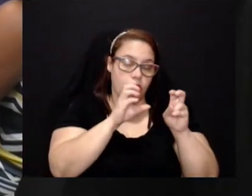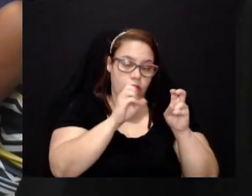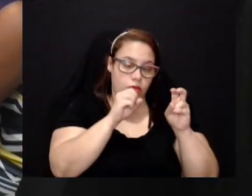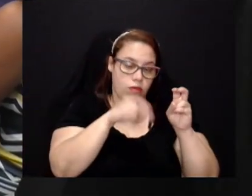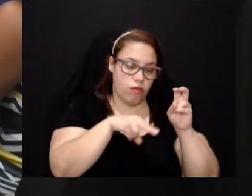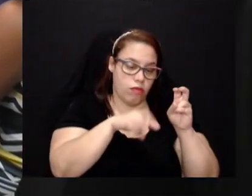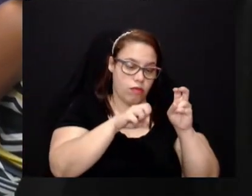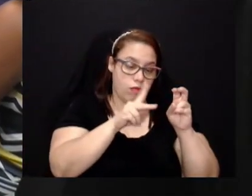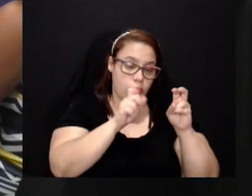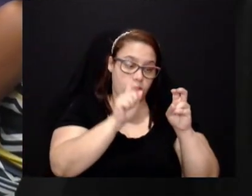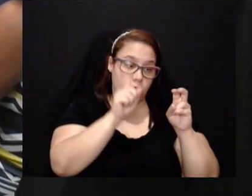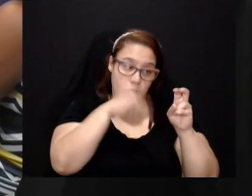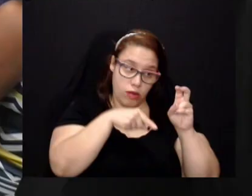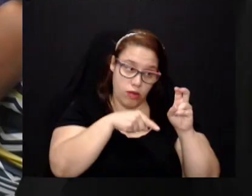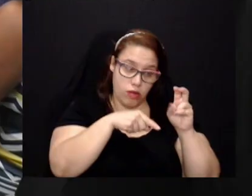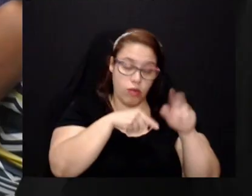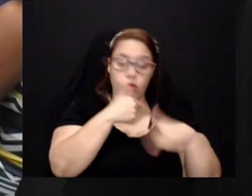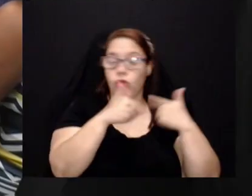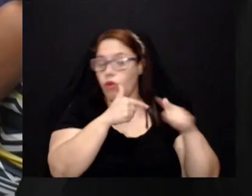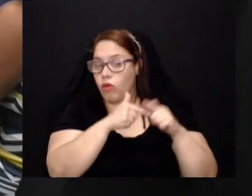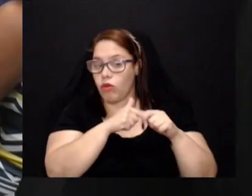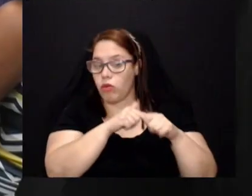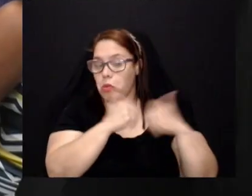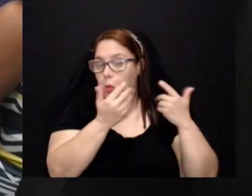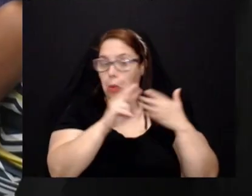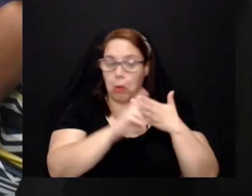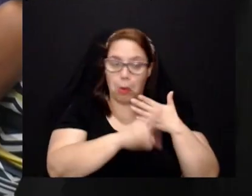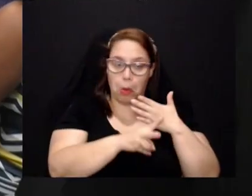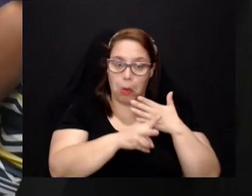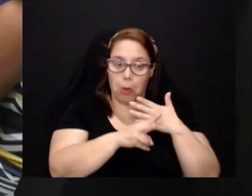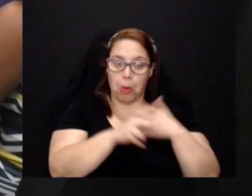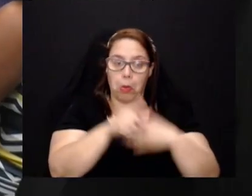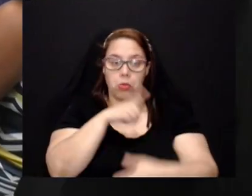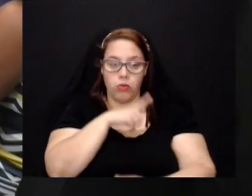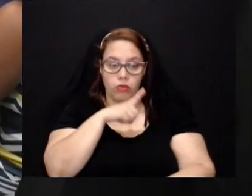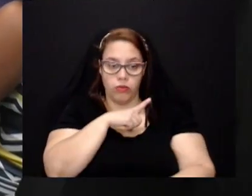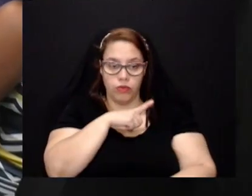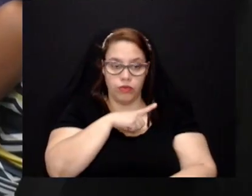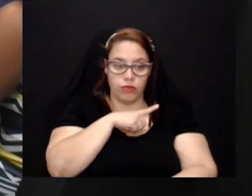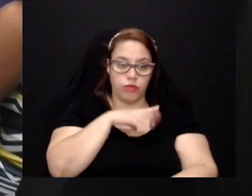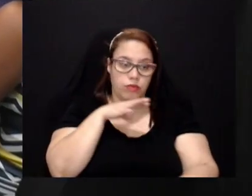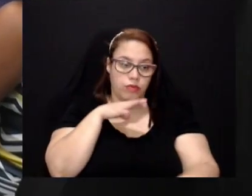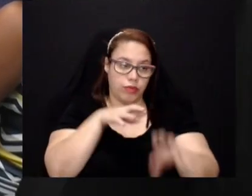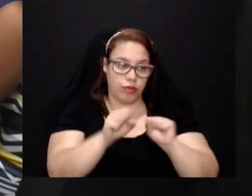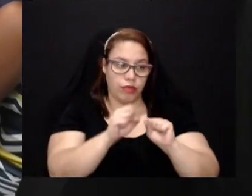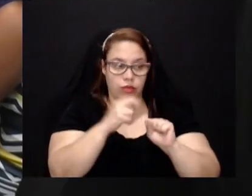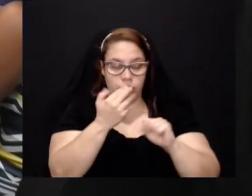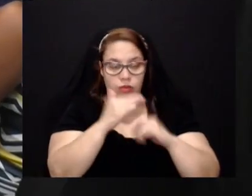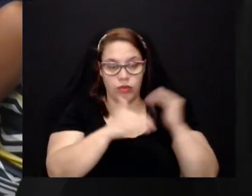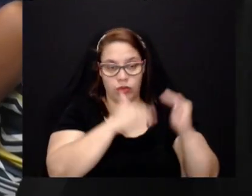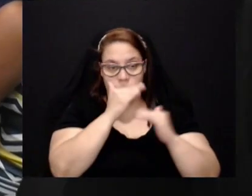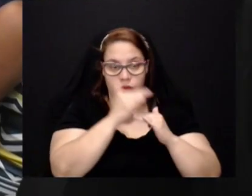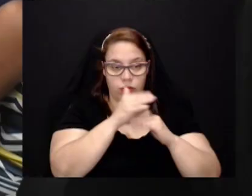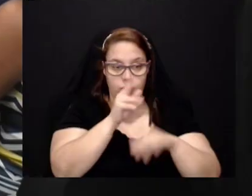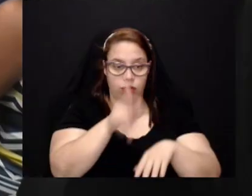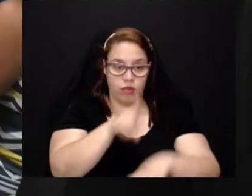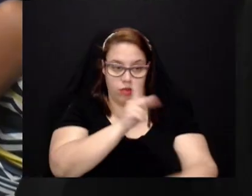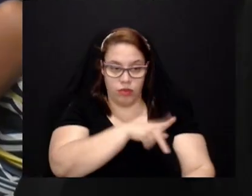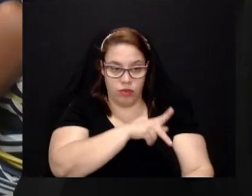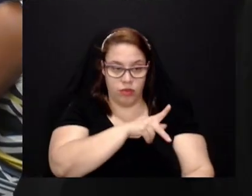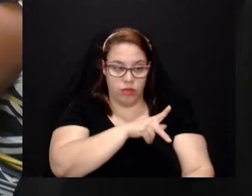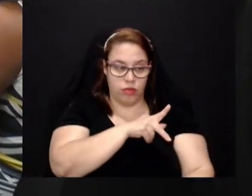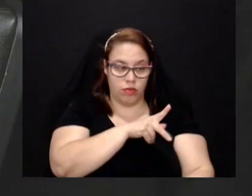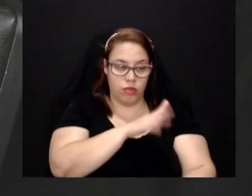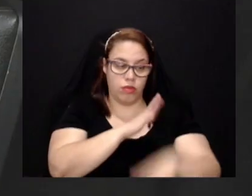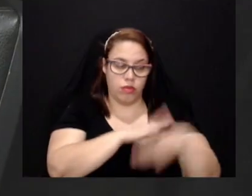seu trabalho e qual é o impacto que ele tem, né, na formação ou no desempenho dos professores que atuam nesse espaço.